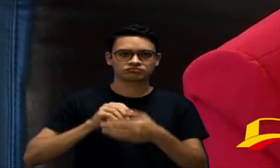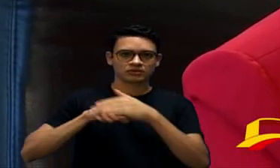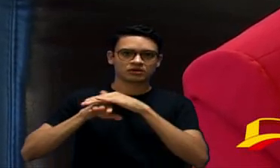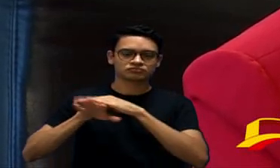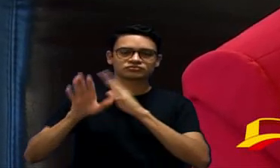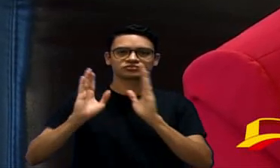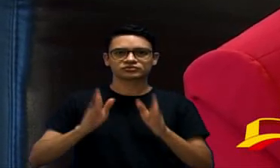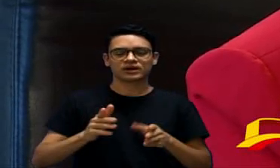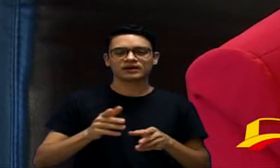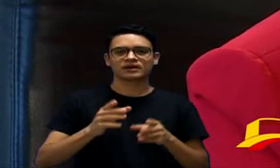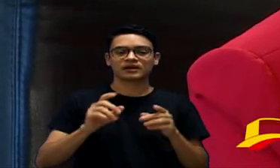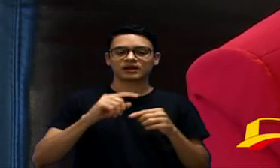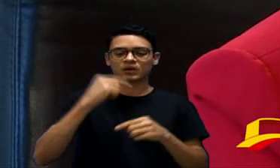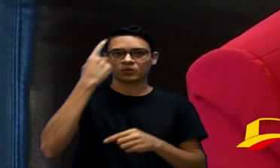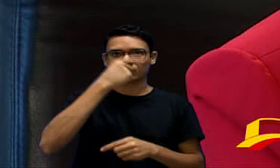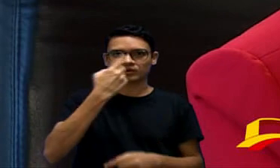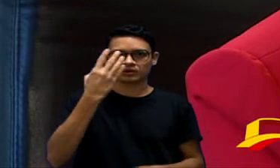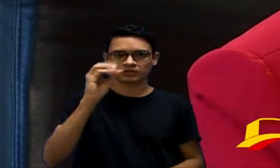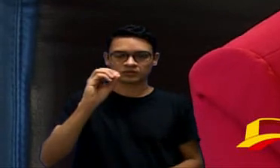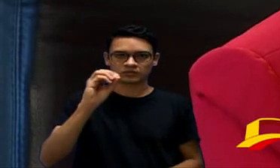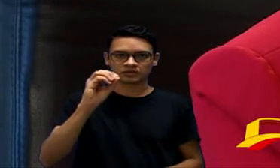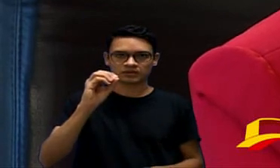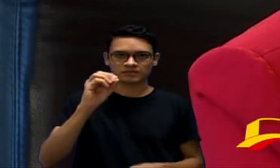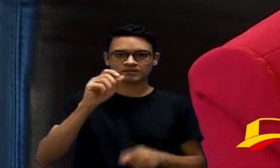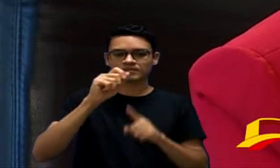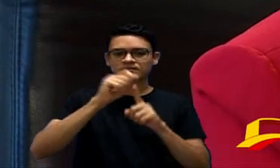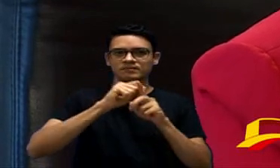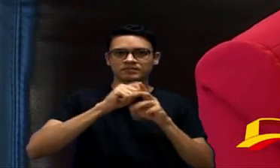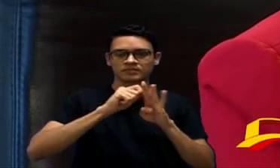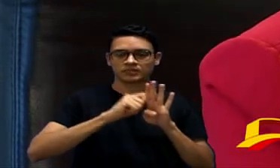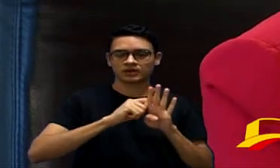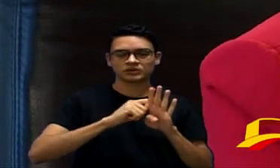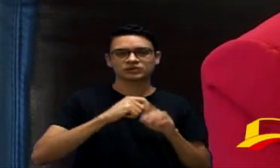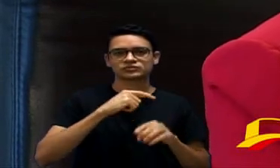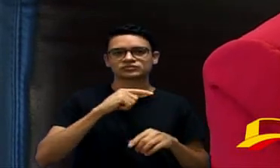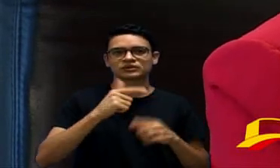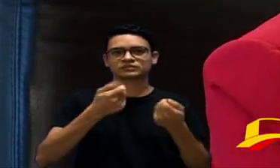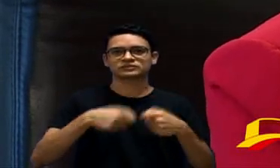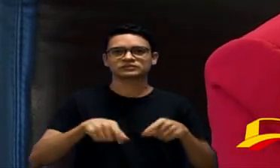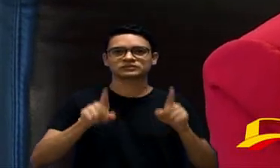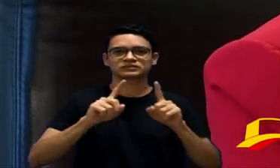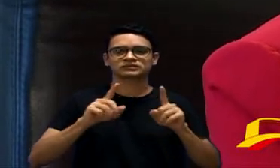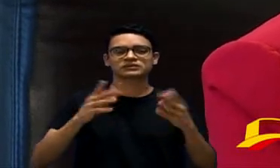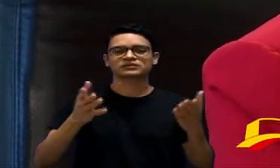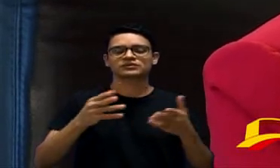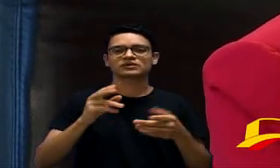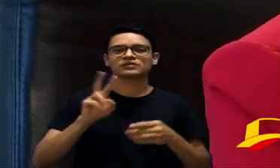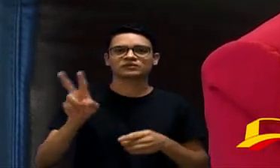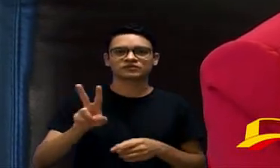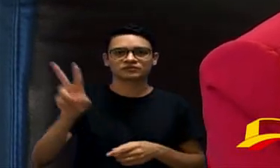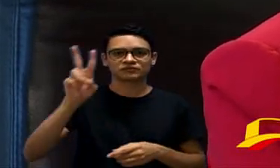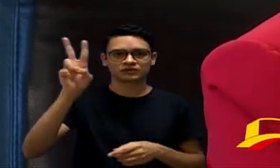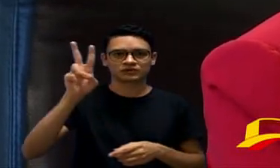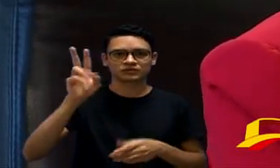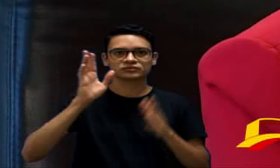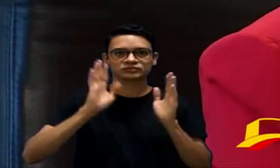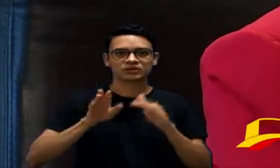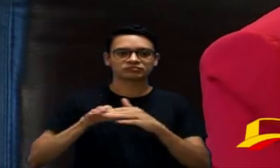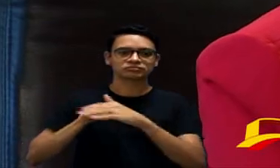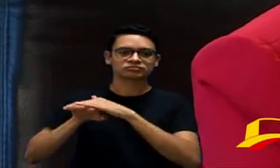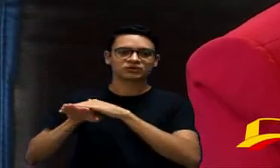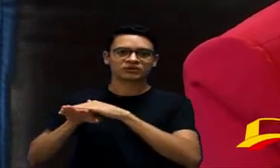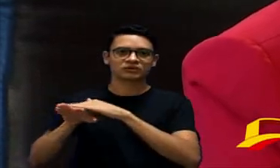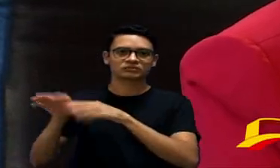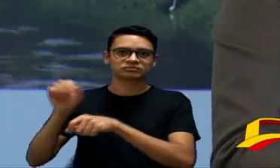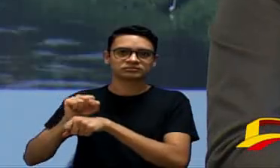essas 40 horas mensais, não está sendo necessária ainda. Então, o valor está sendo... ele fica represado. Por